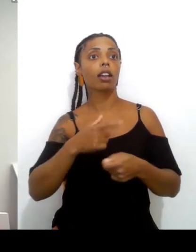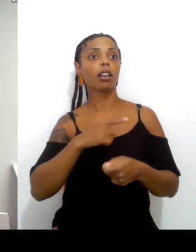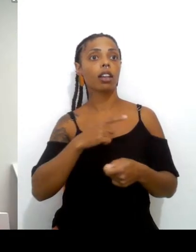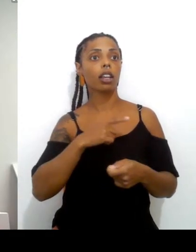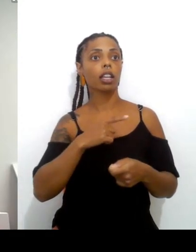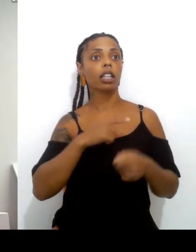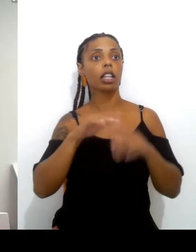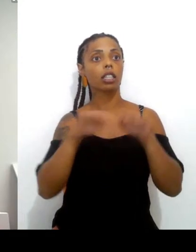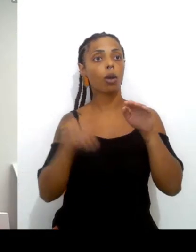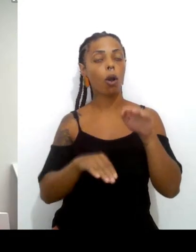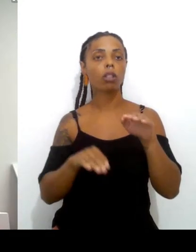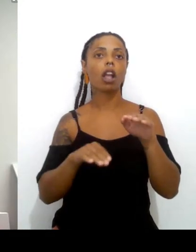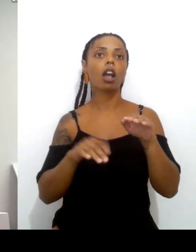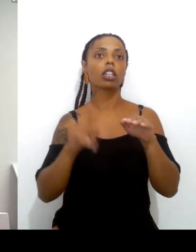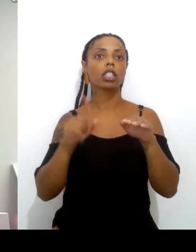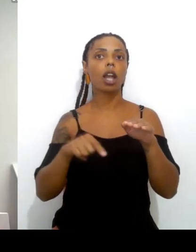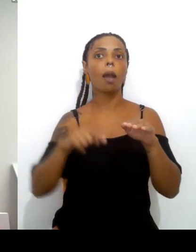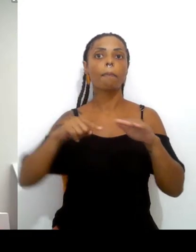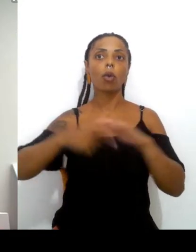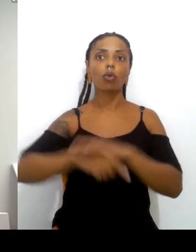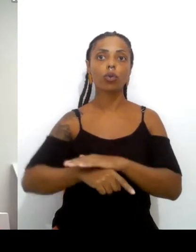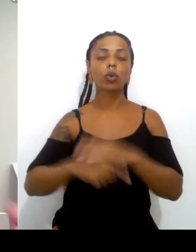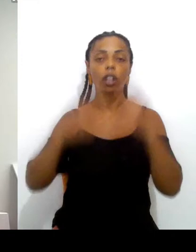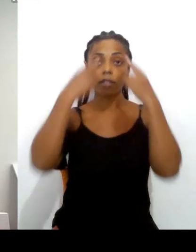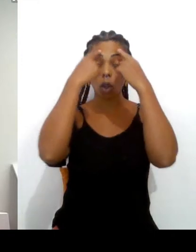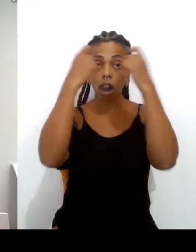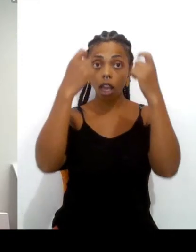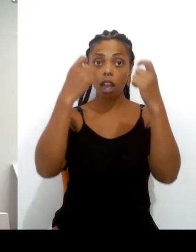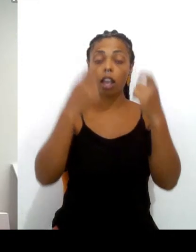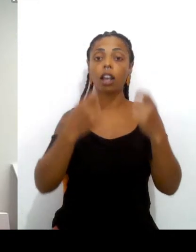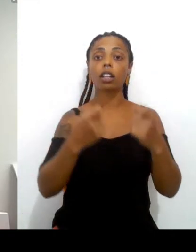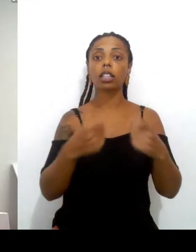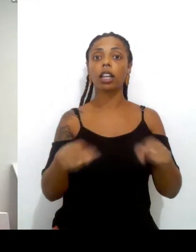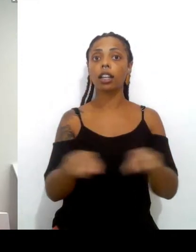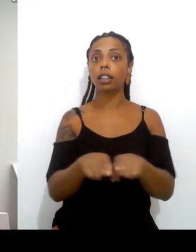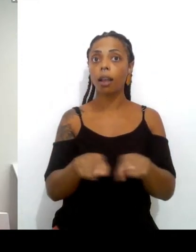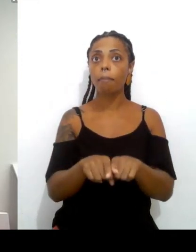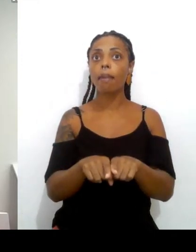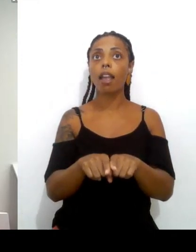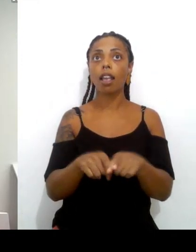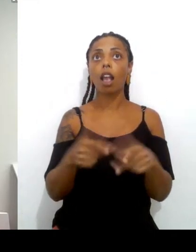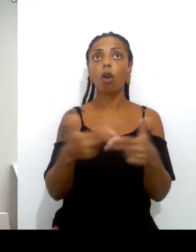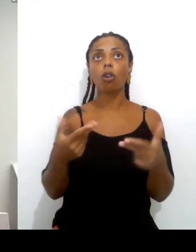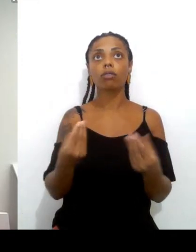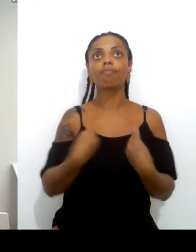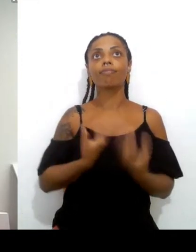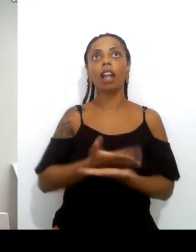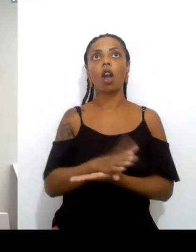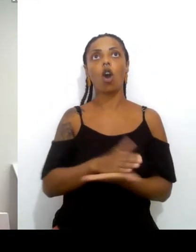que são violentas e que são elementos que nos incomodam